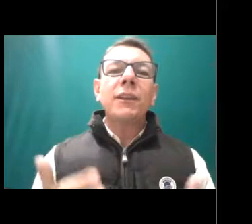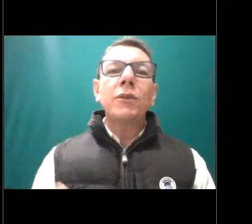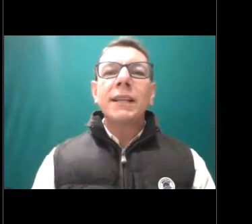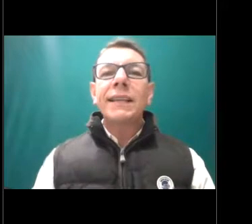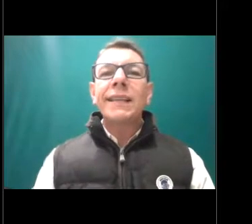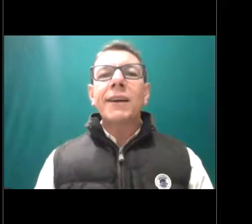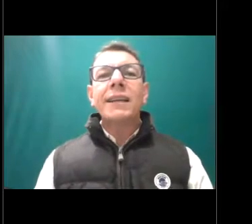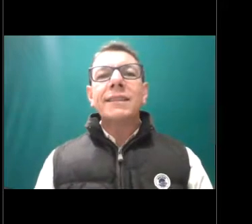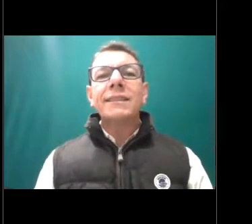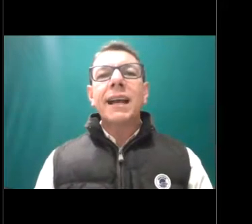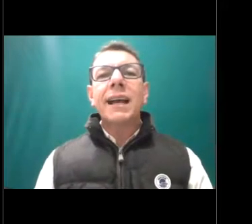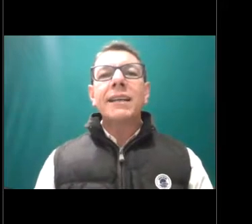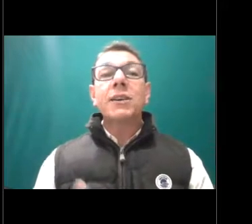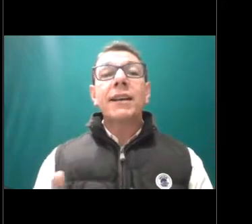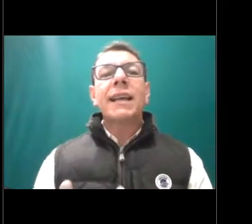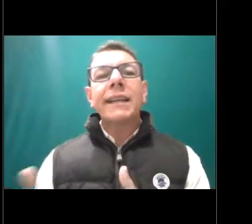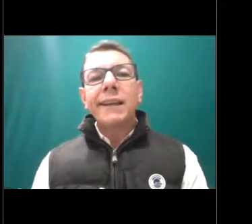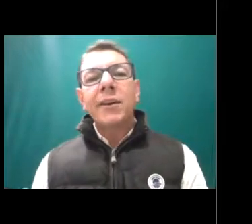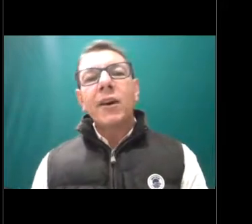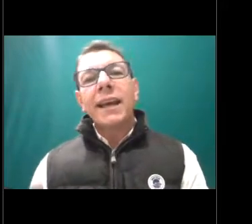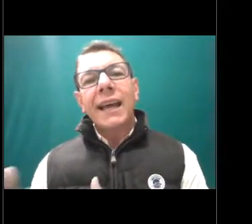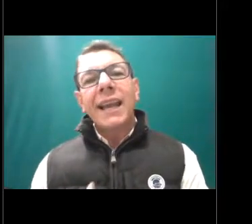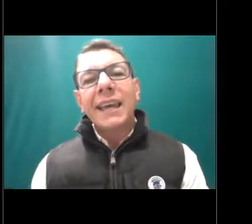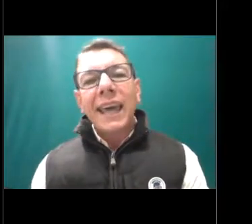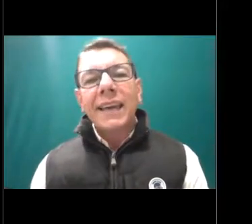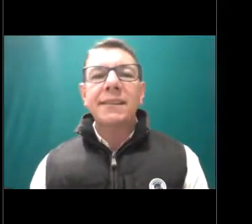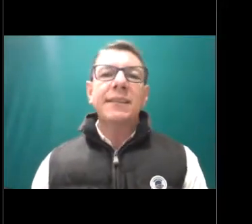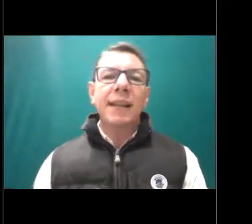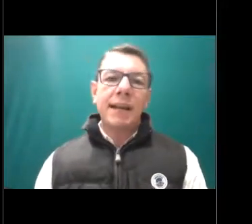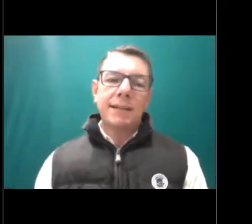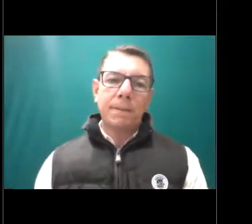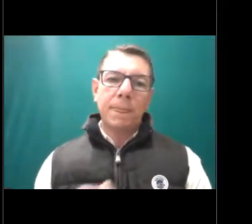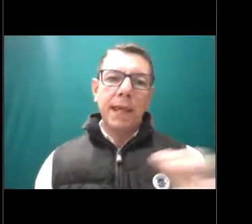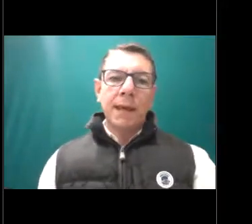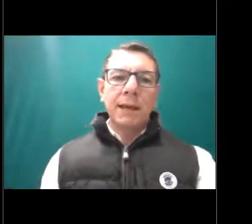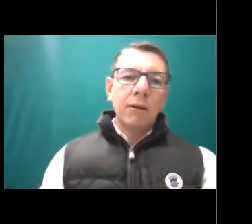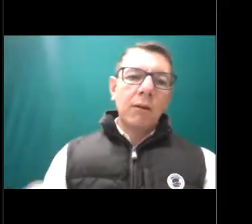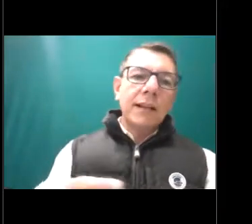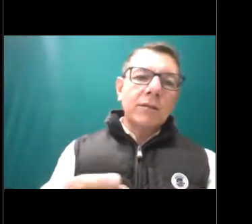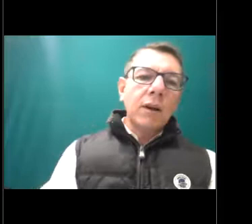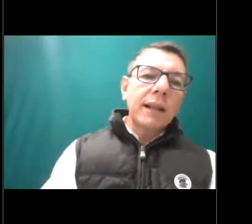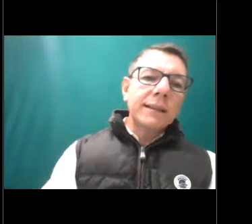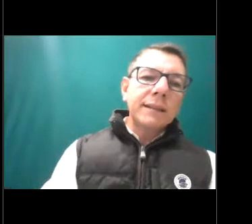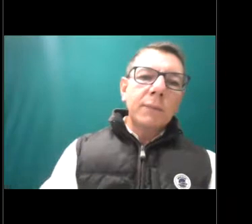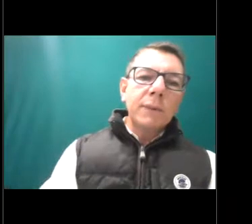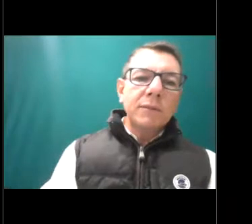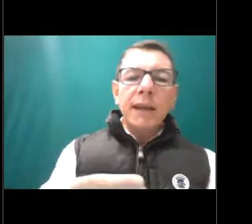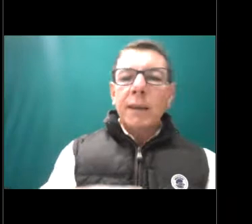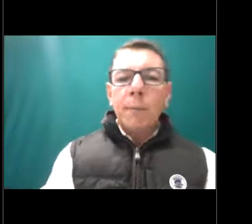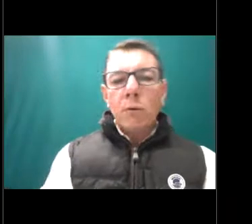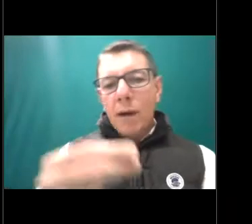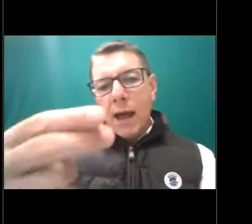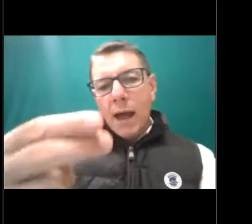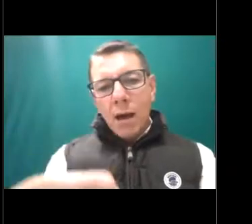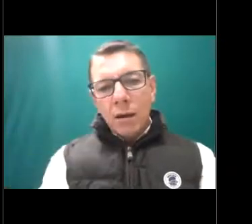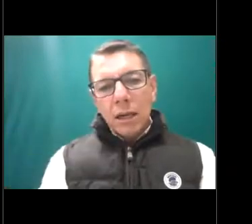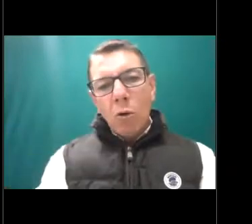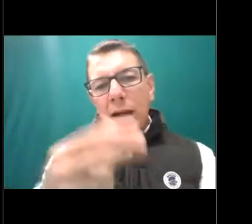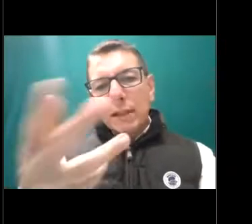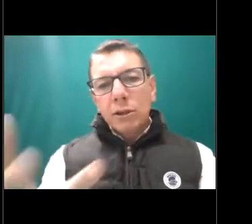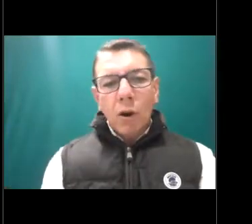vem a levedura deteriorar essa silagem. A hora que ela deteriora, ela aquece a silagem. Então, olha só, né, simplesmente por